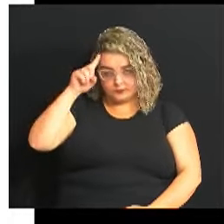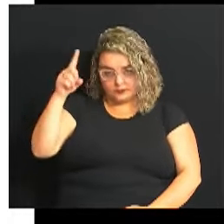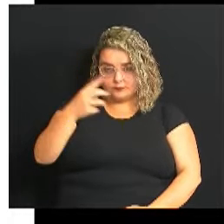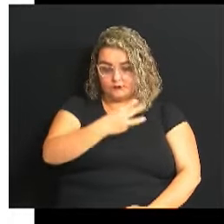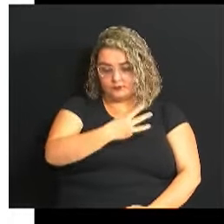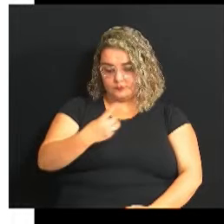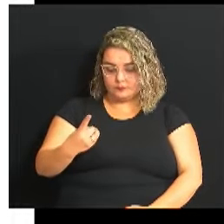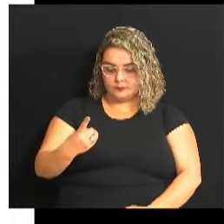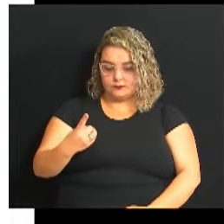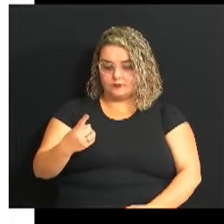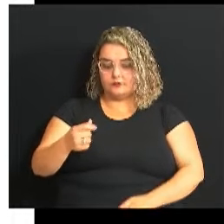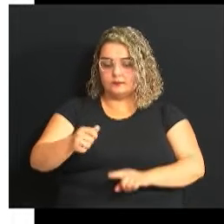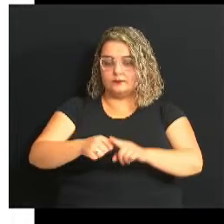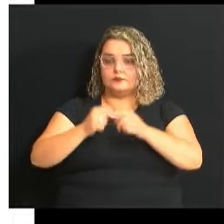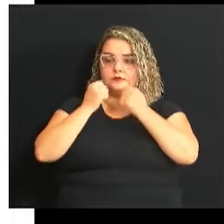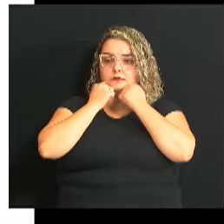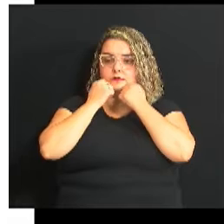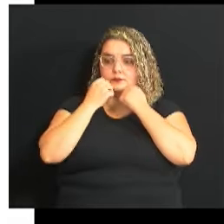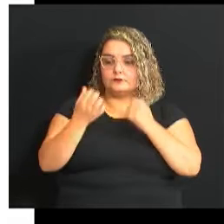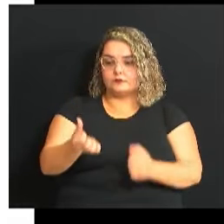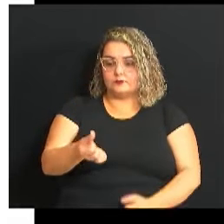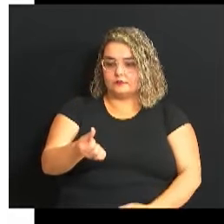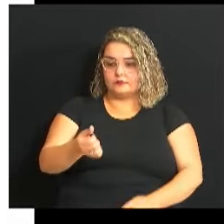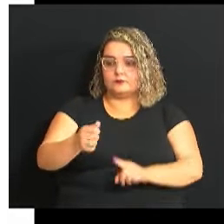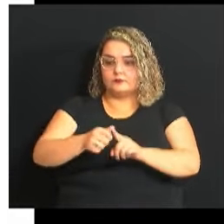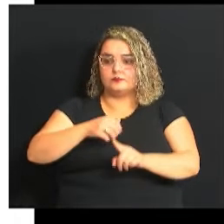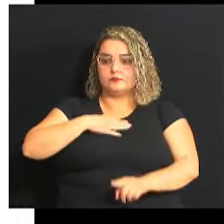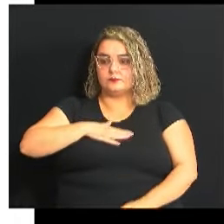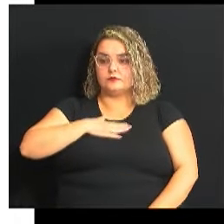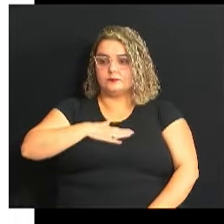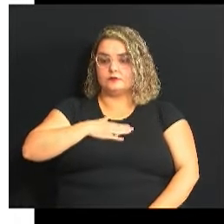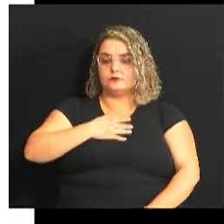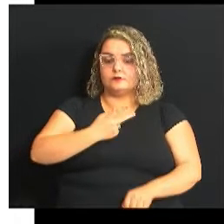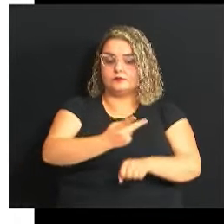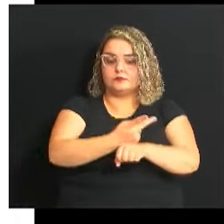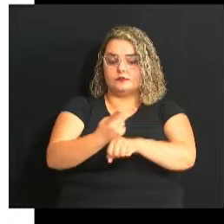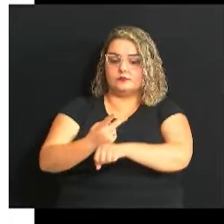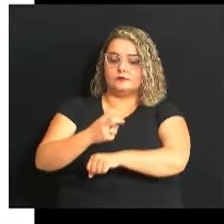a 6 de agosto, nós tivemos a procura de